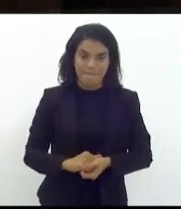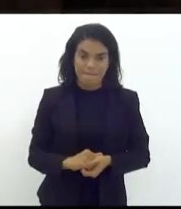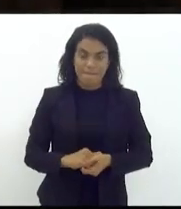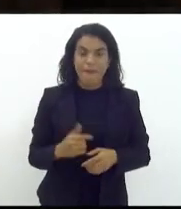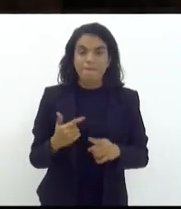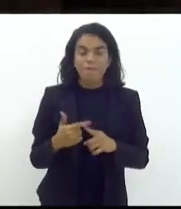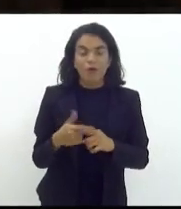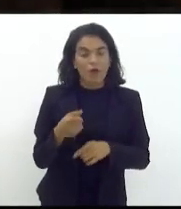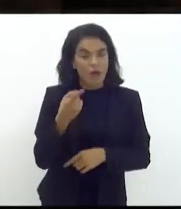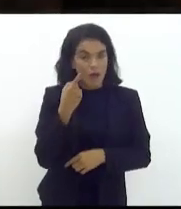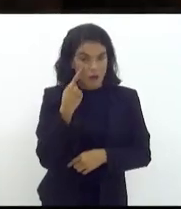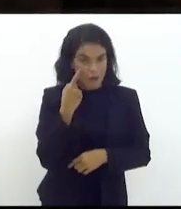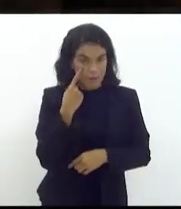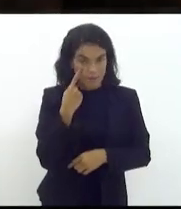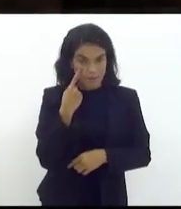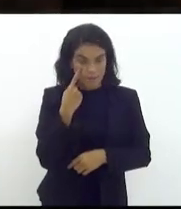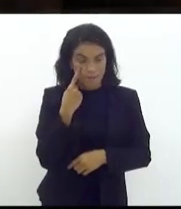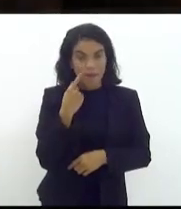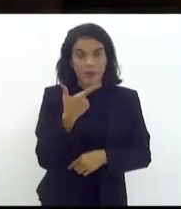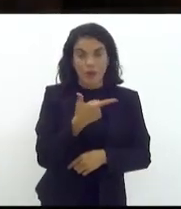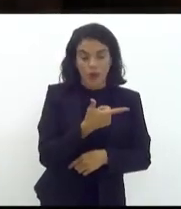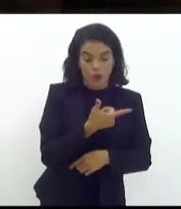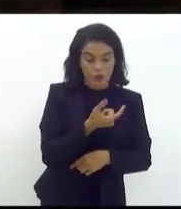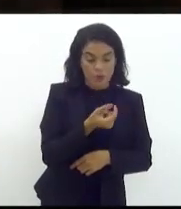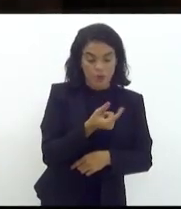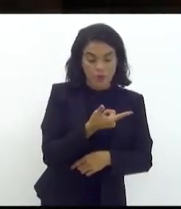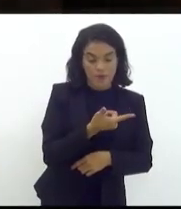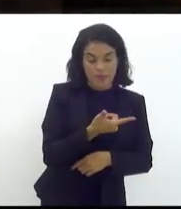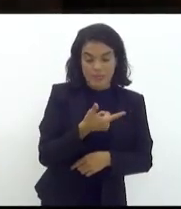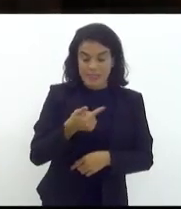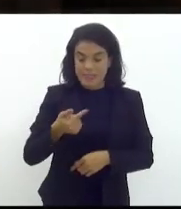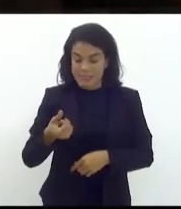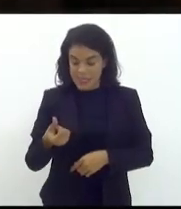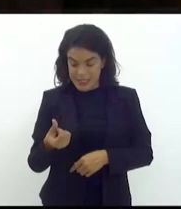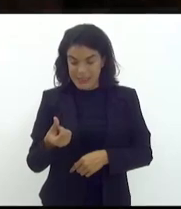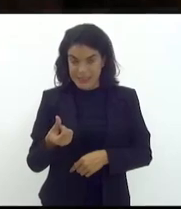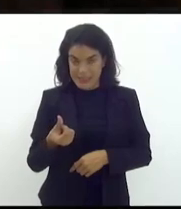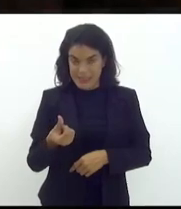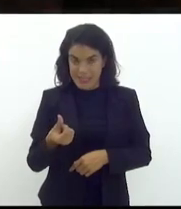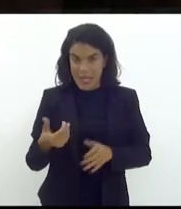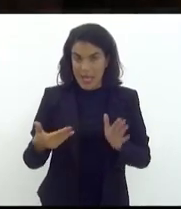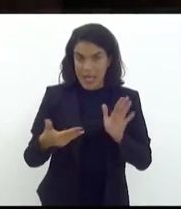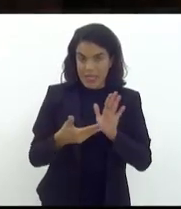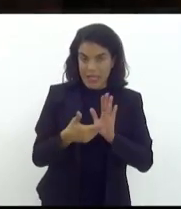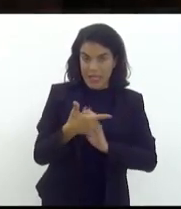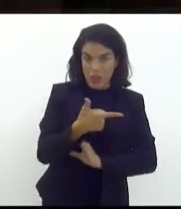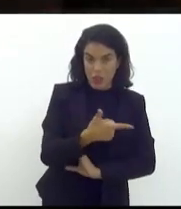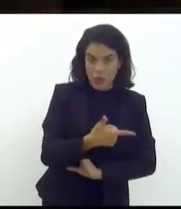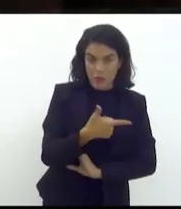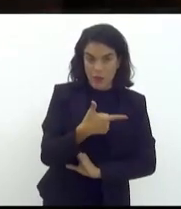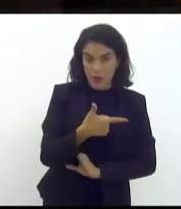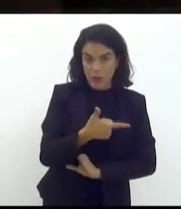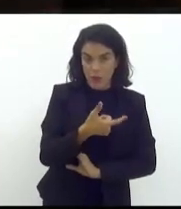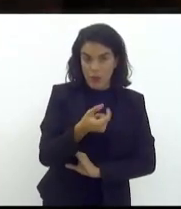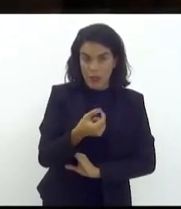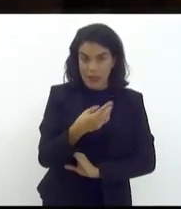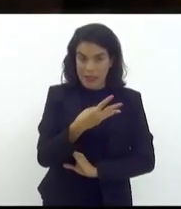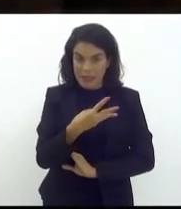porque Vejam Só de 2026 a 2033